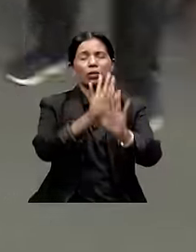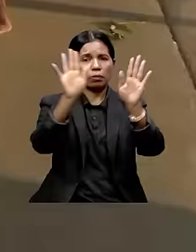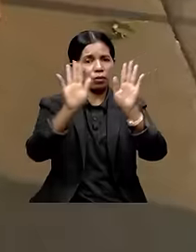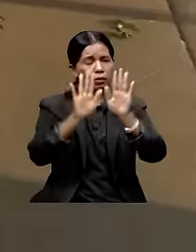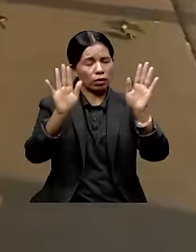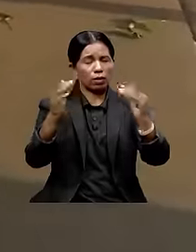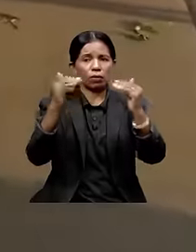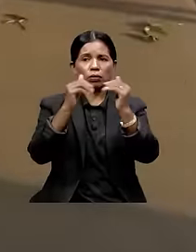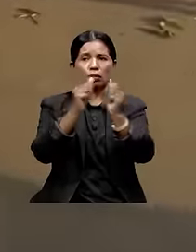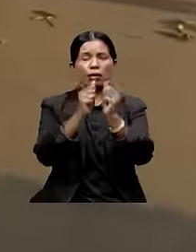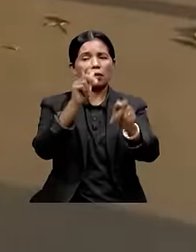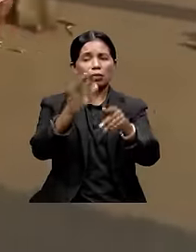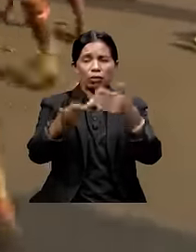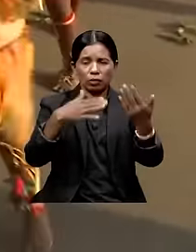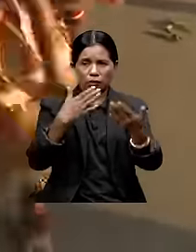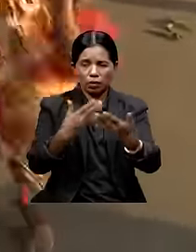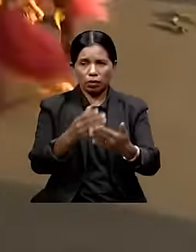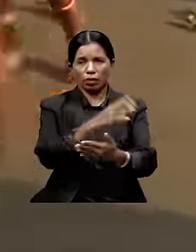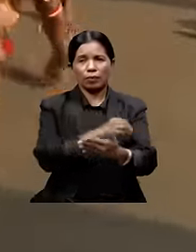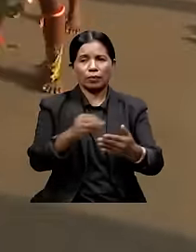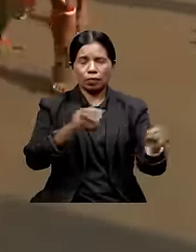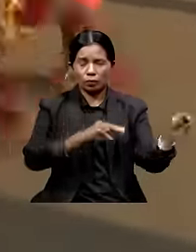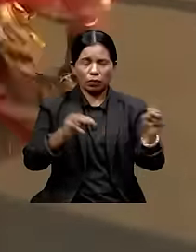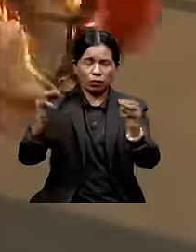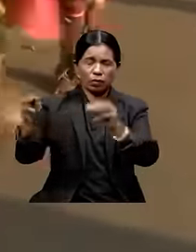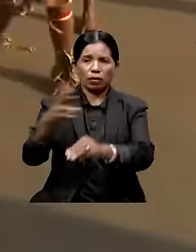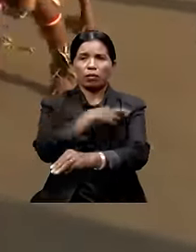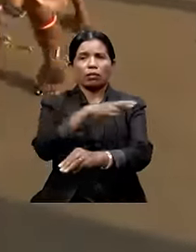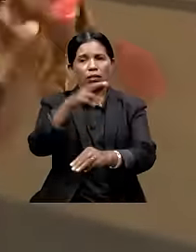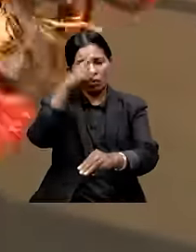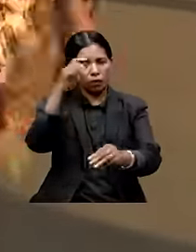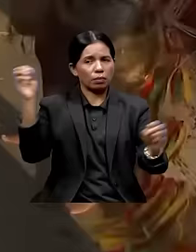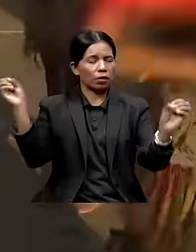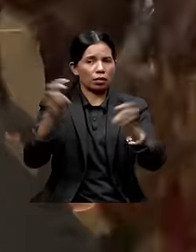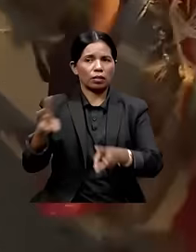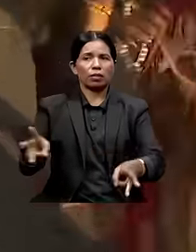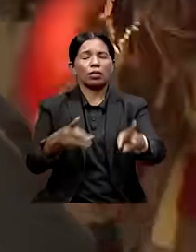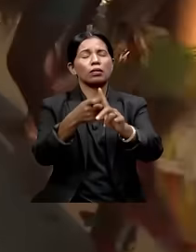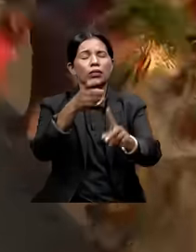encontro sarani sira husi region vanimu. Papa desloca ba region nei ho avião tambala iha estrada husi